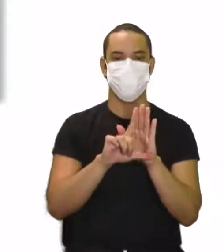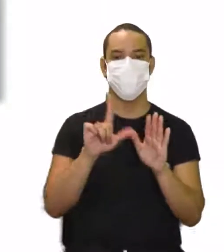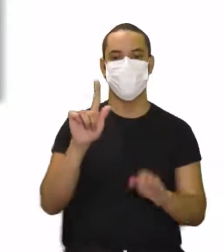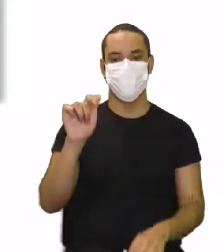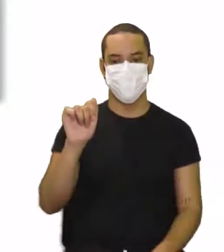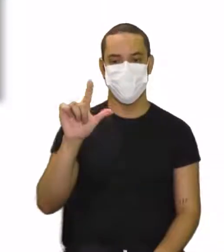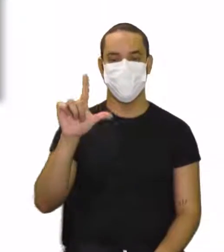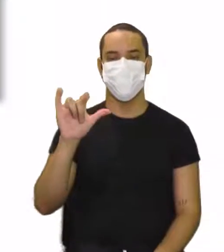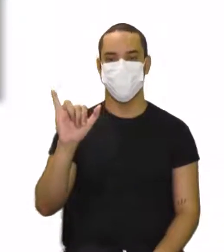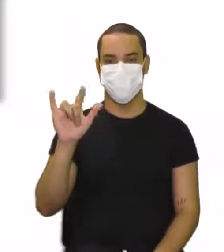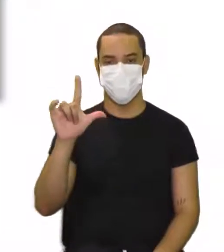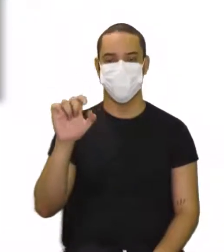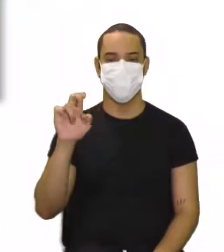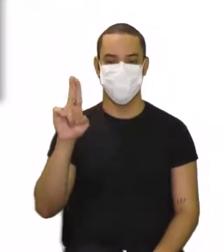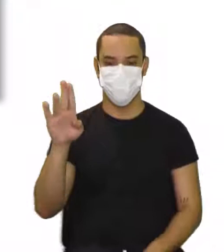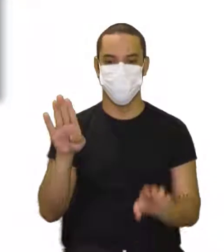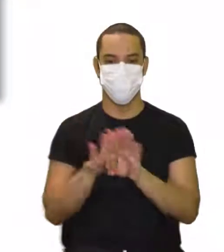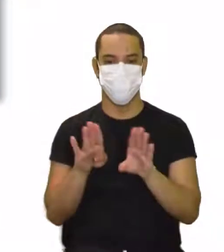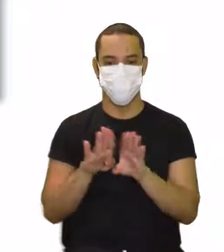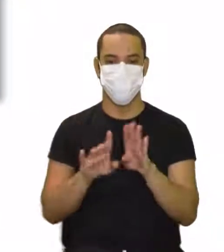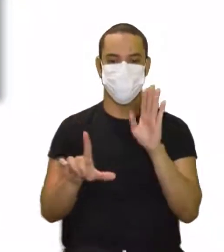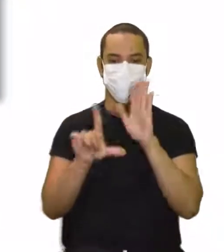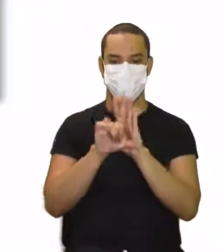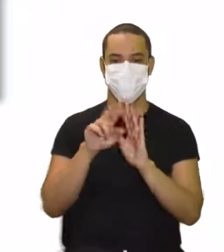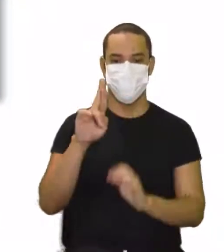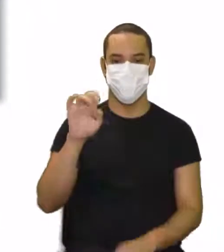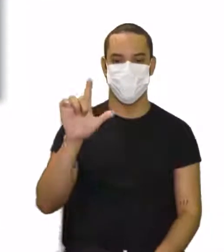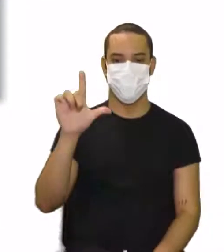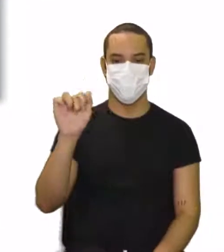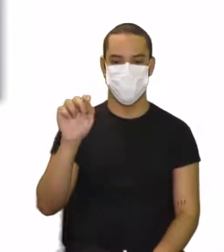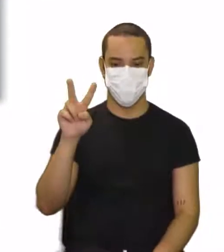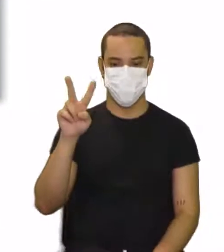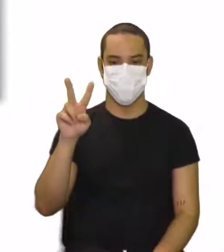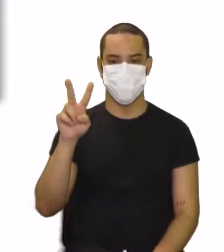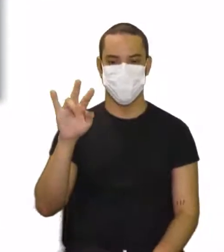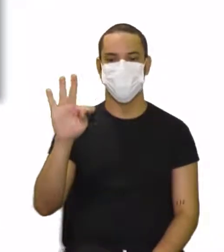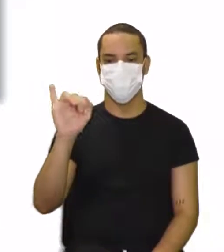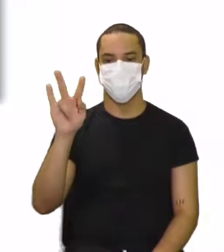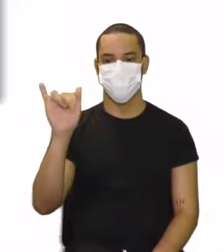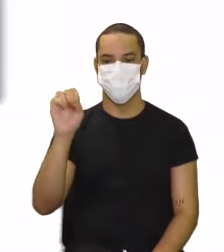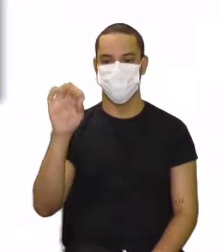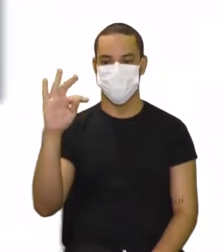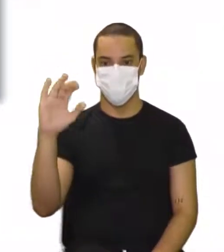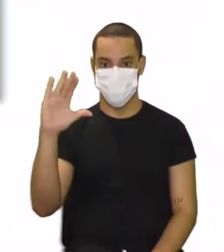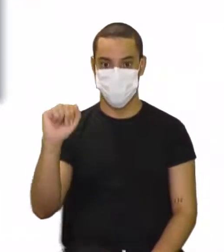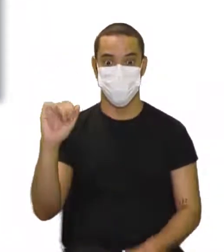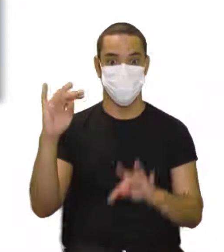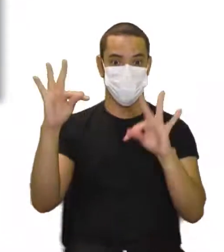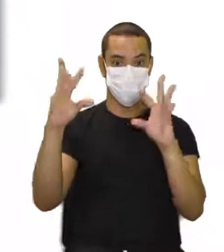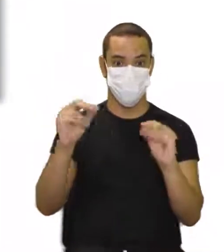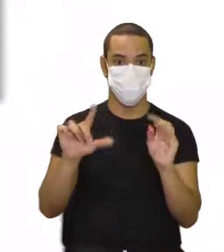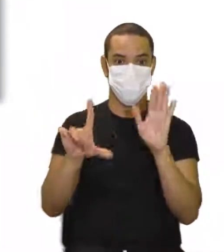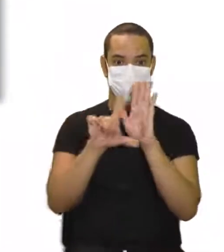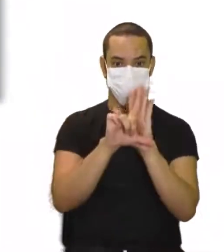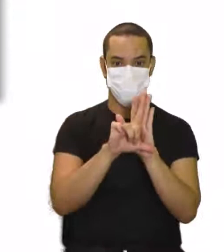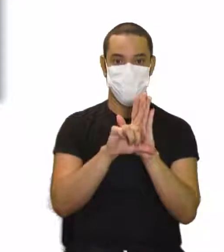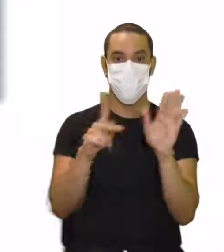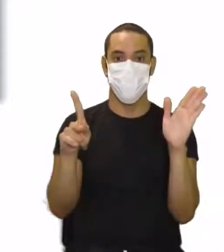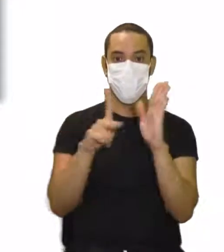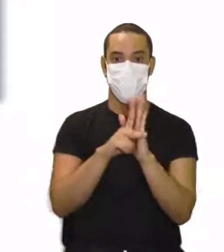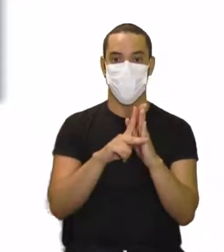e segundo as leis relativísticas. Aí já é uma outra situação relacionada com a velocidade da